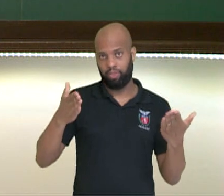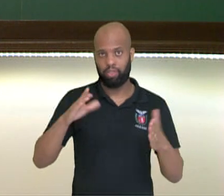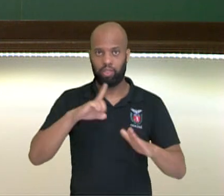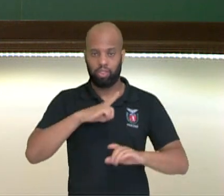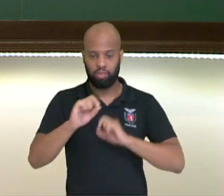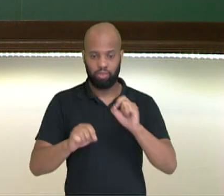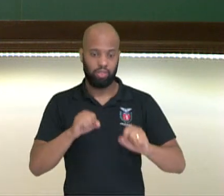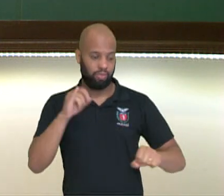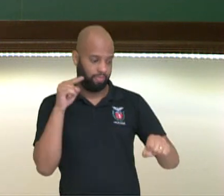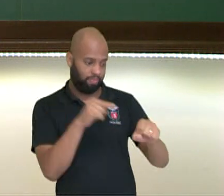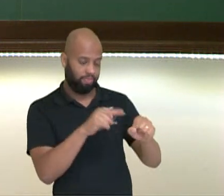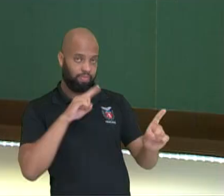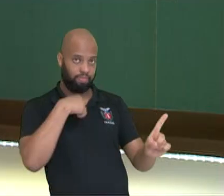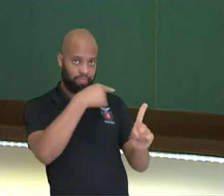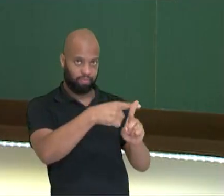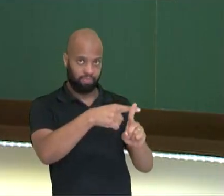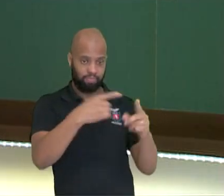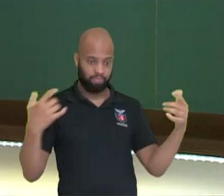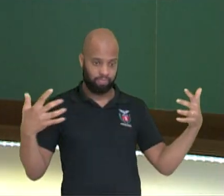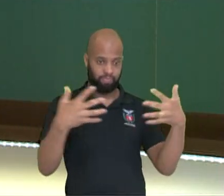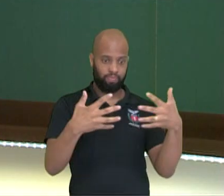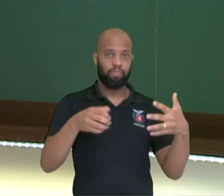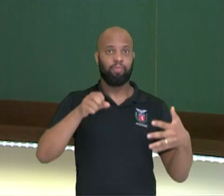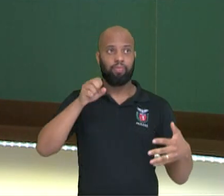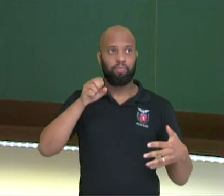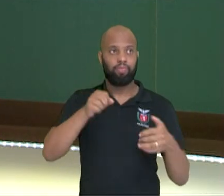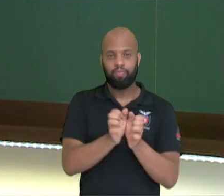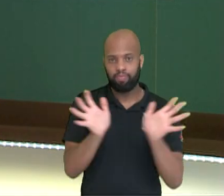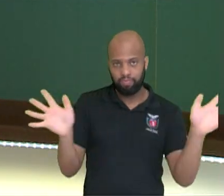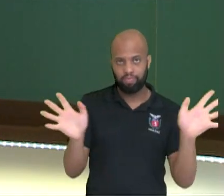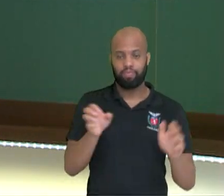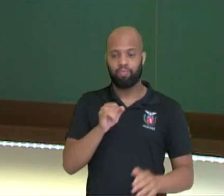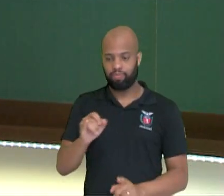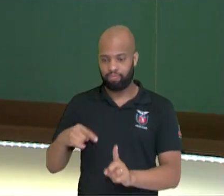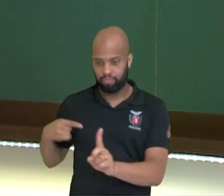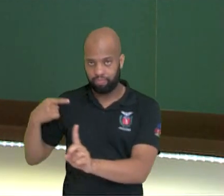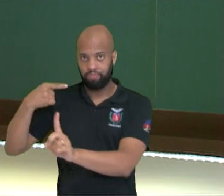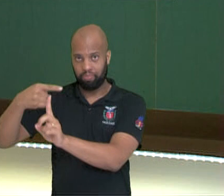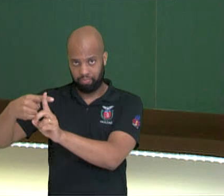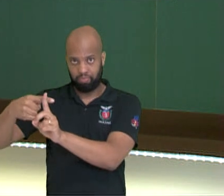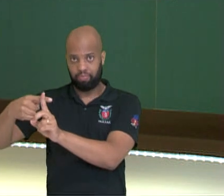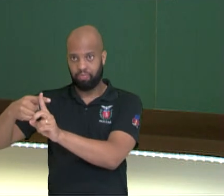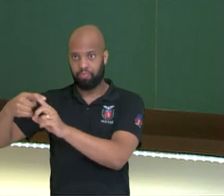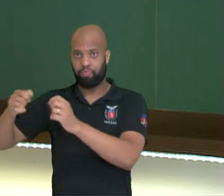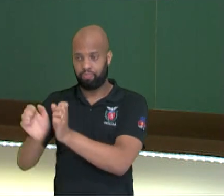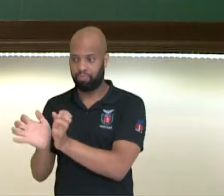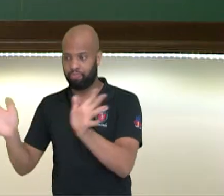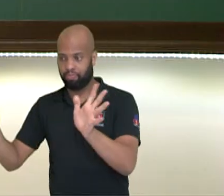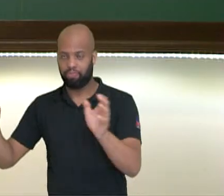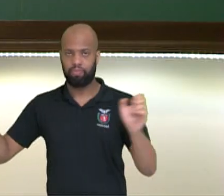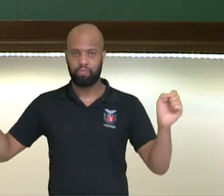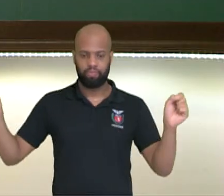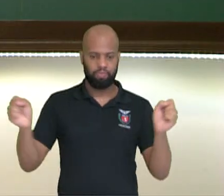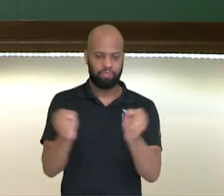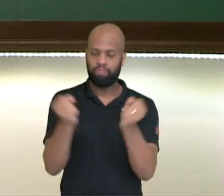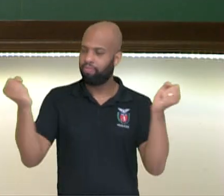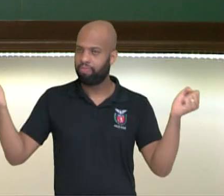campo repele a carga positiva. Se eu trouxer uma carga positiva aqui, esse campo atrai a carga positiva, ok?